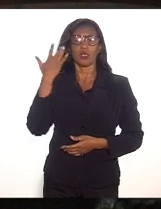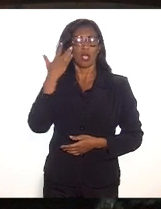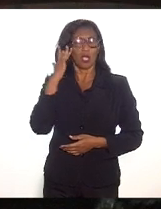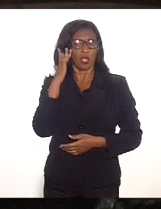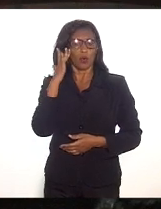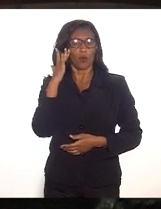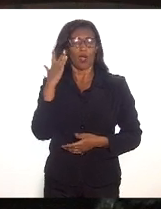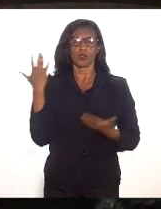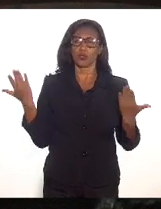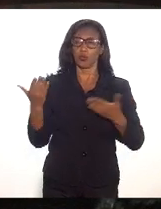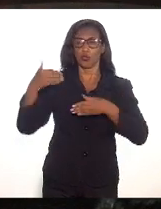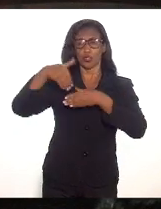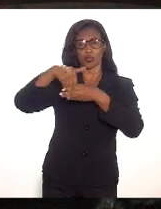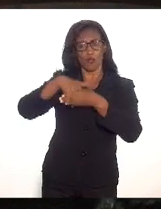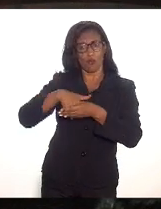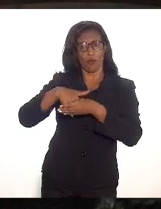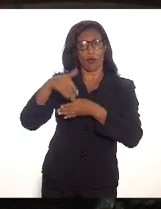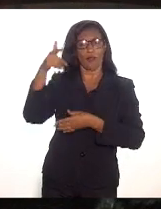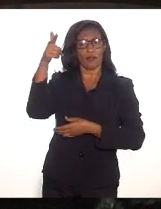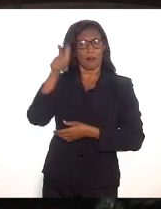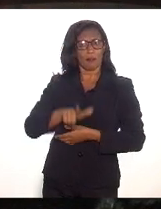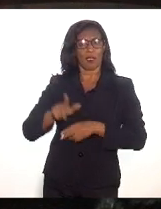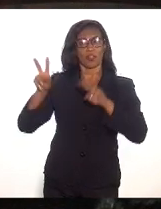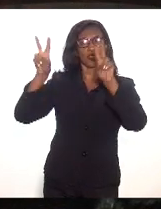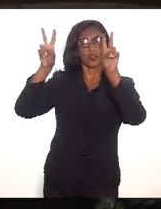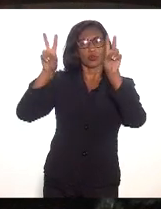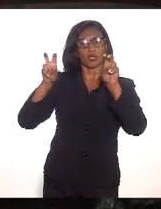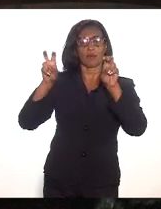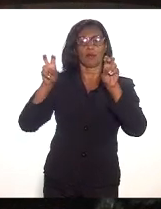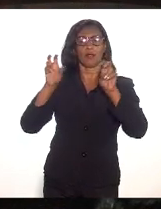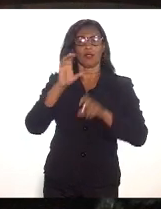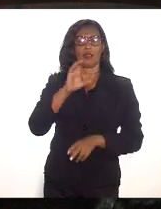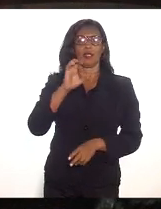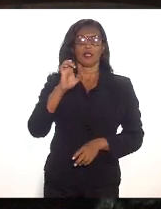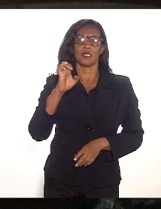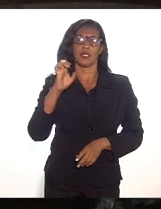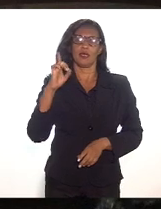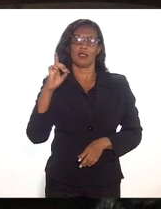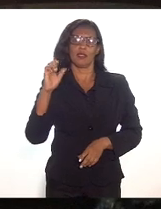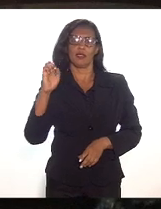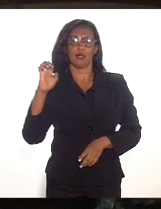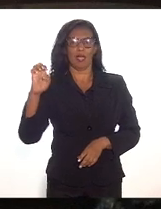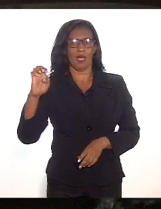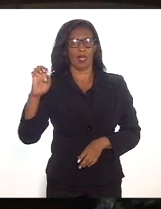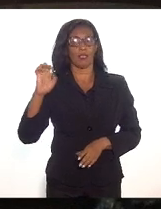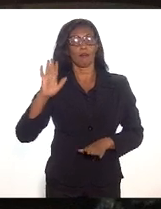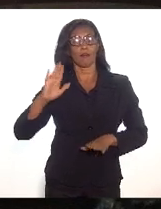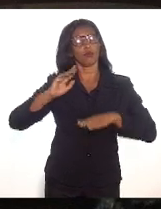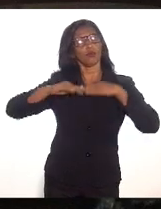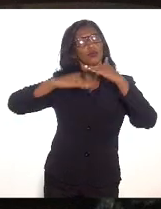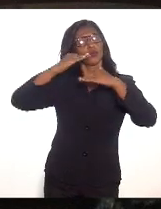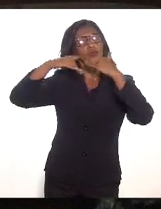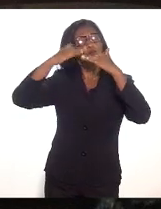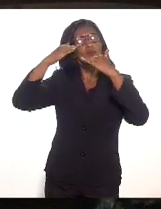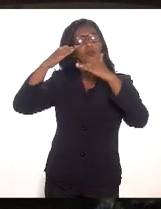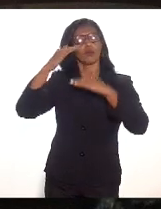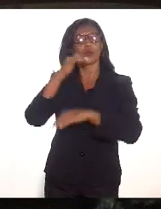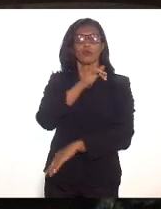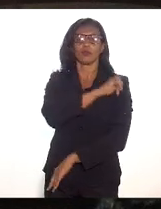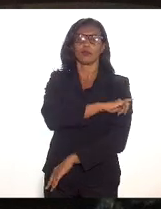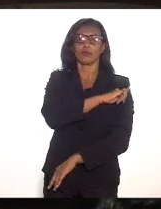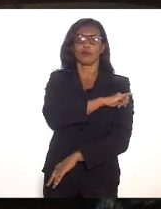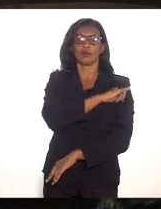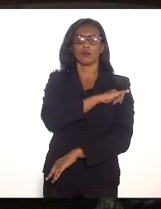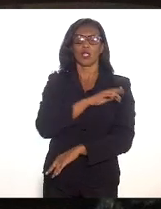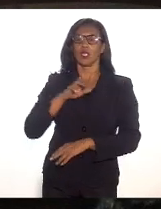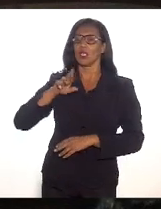gente vota muito mais do que apenas o tema da SEDAI, mas também o tema do desenvolvimento do Rio de Janeiro,